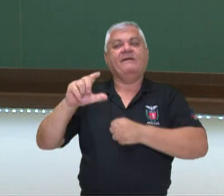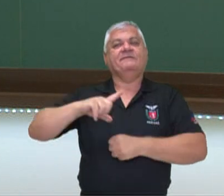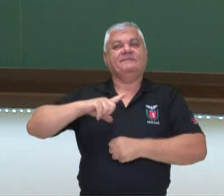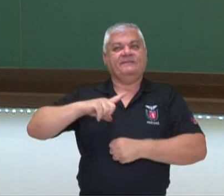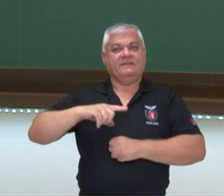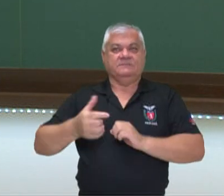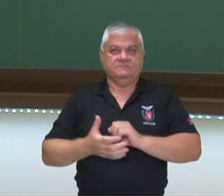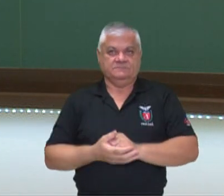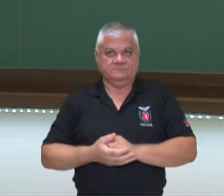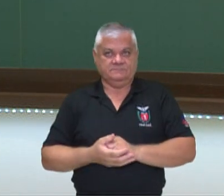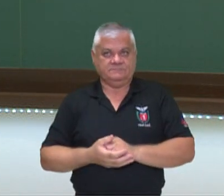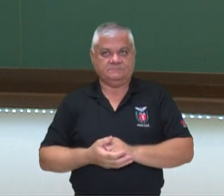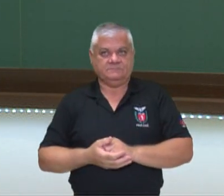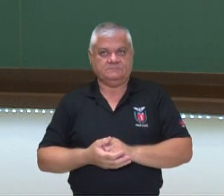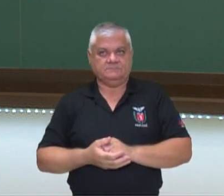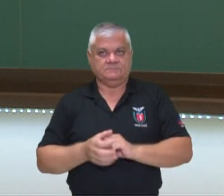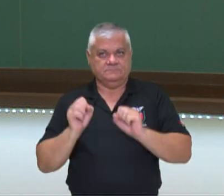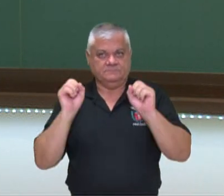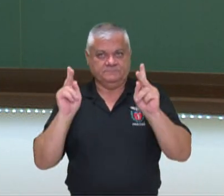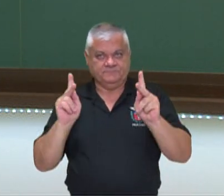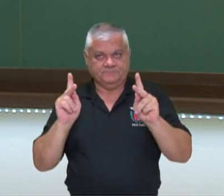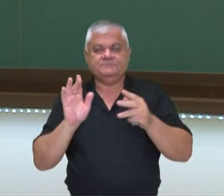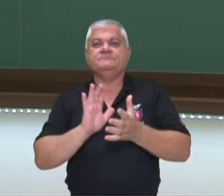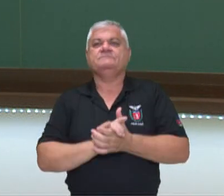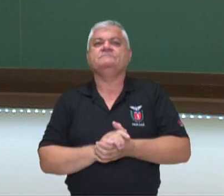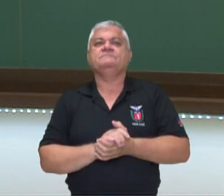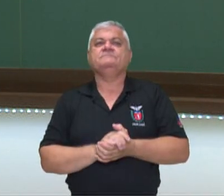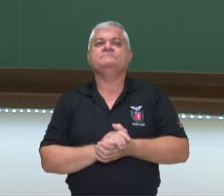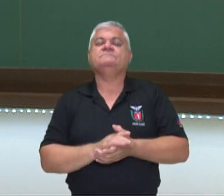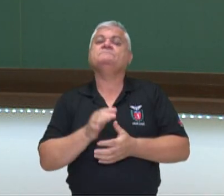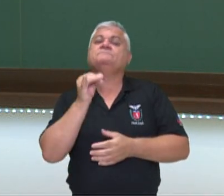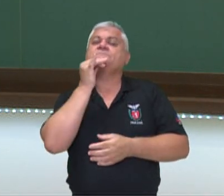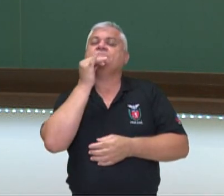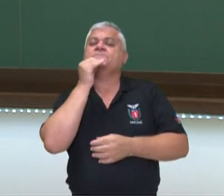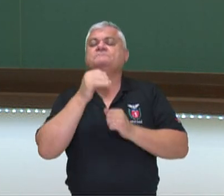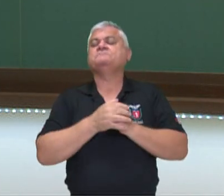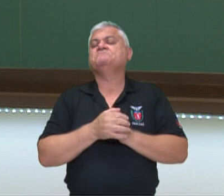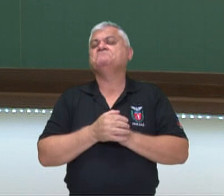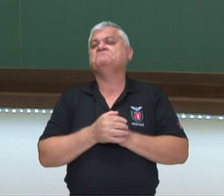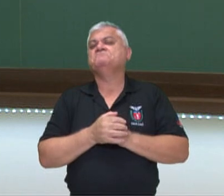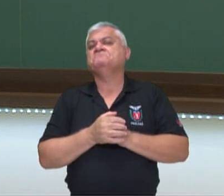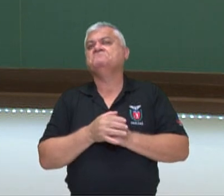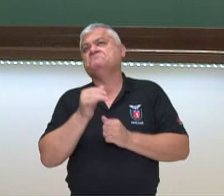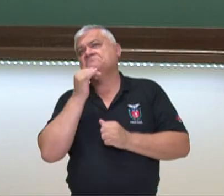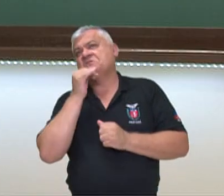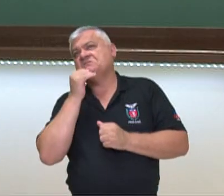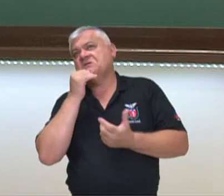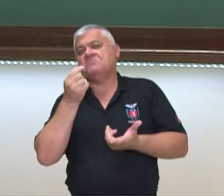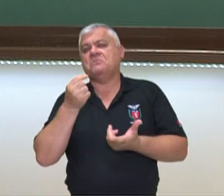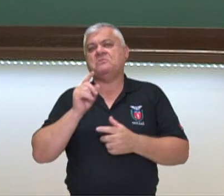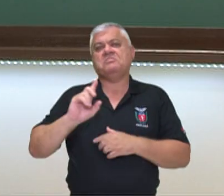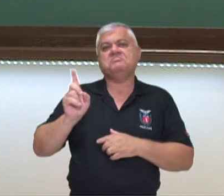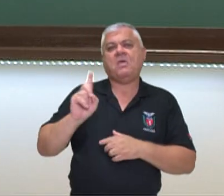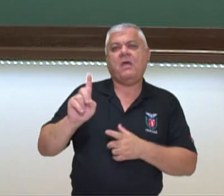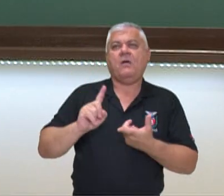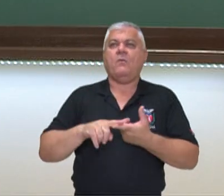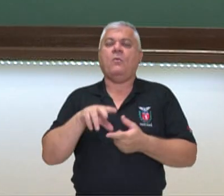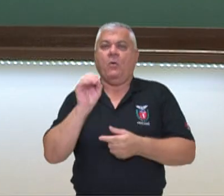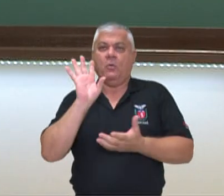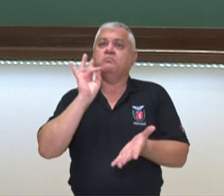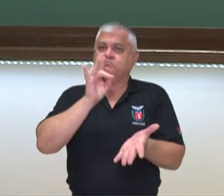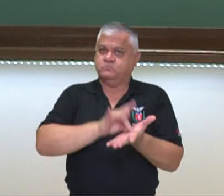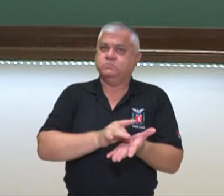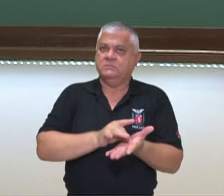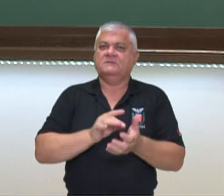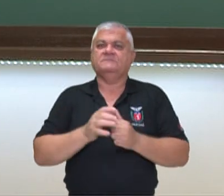ok? Na forma negativa e interrogativa, nós vamos ter o acréscimo de duas auxiliares.